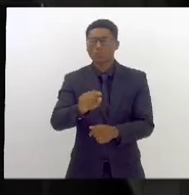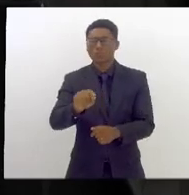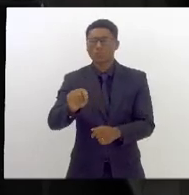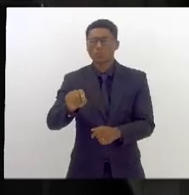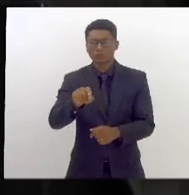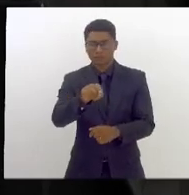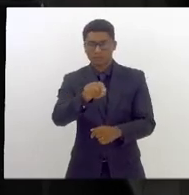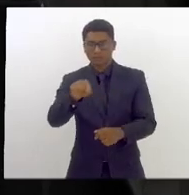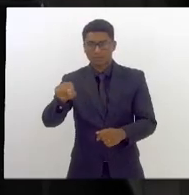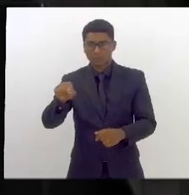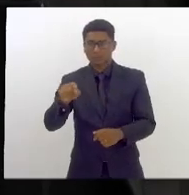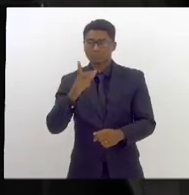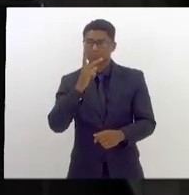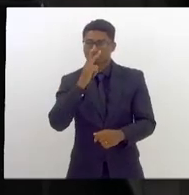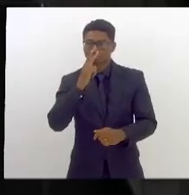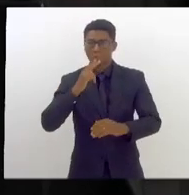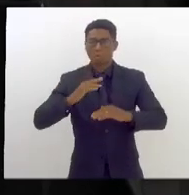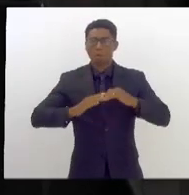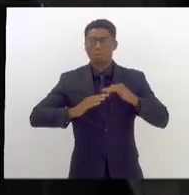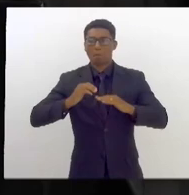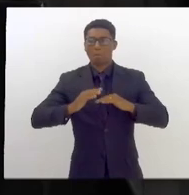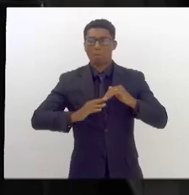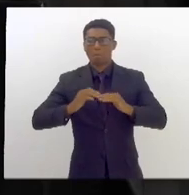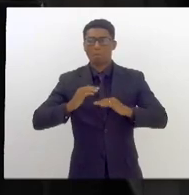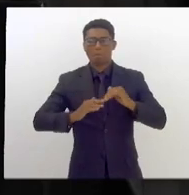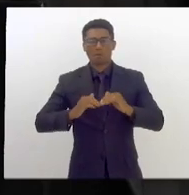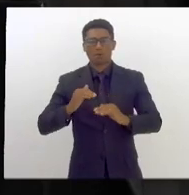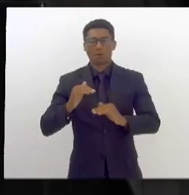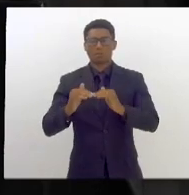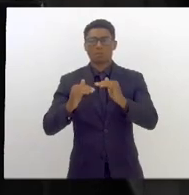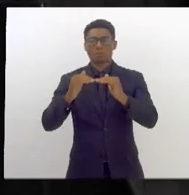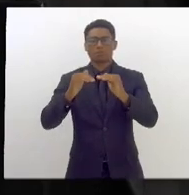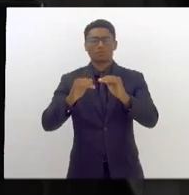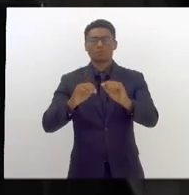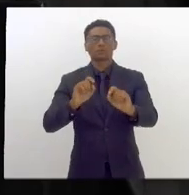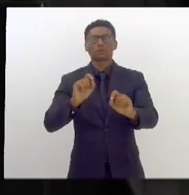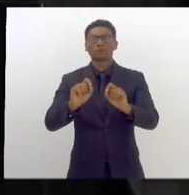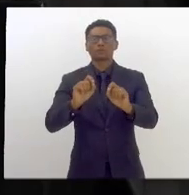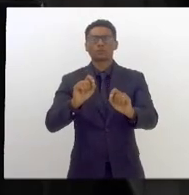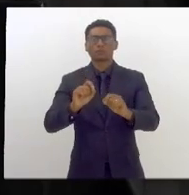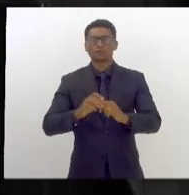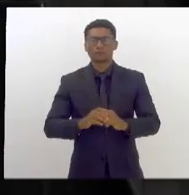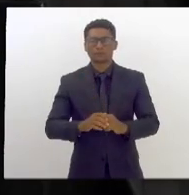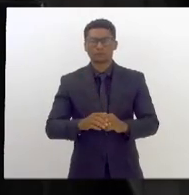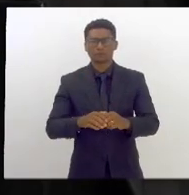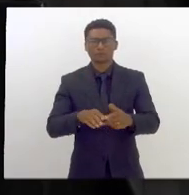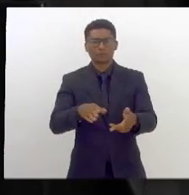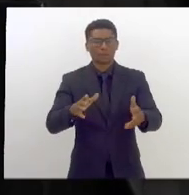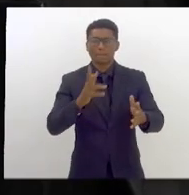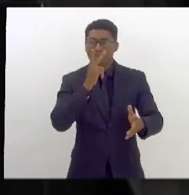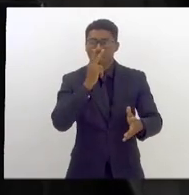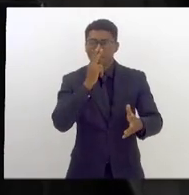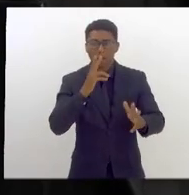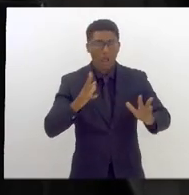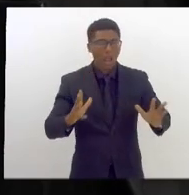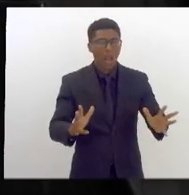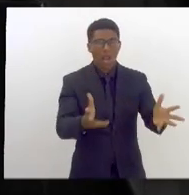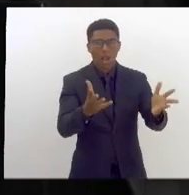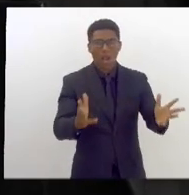aí numa arte sinistra desastrosa de promover a corrupção